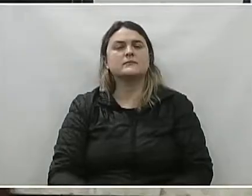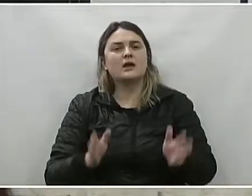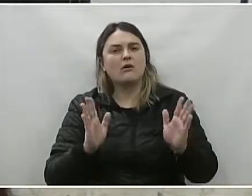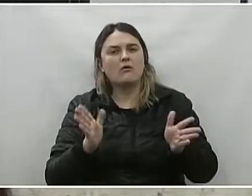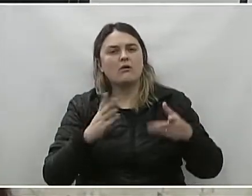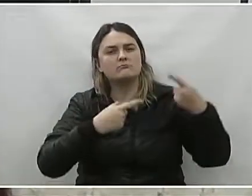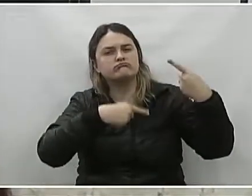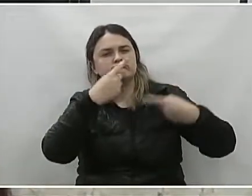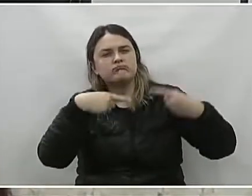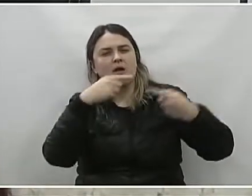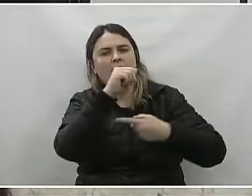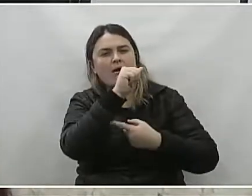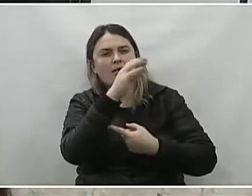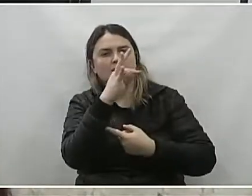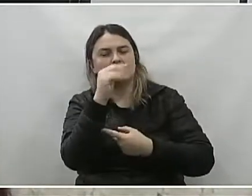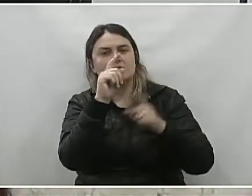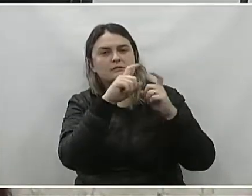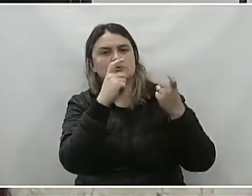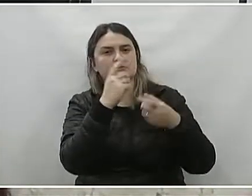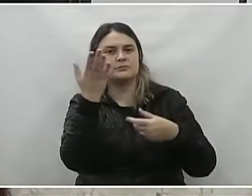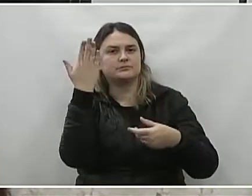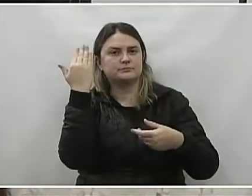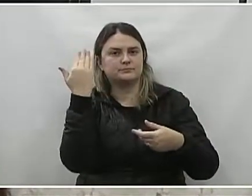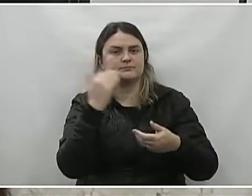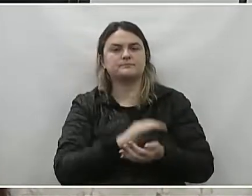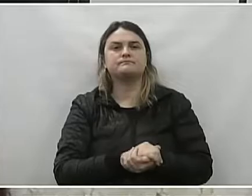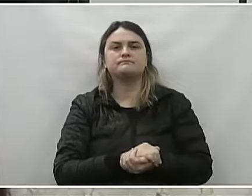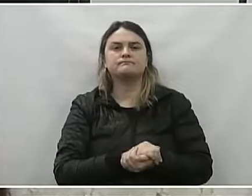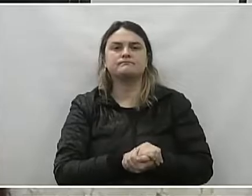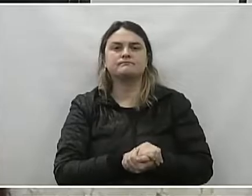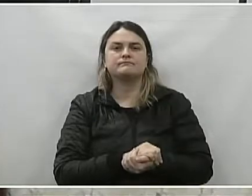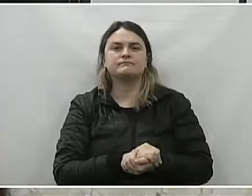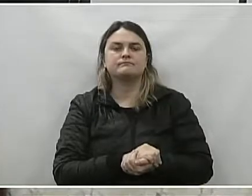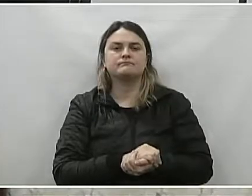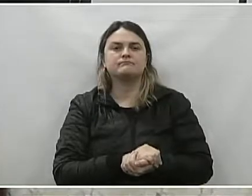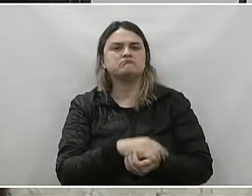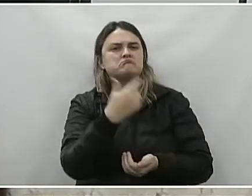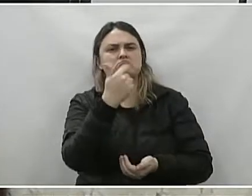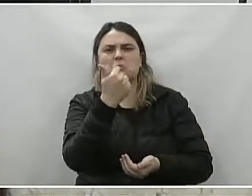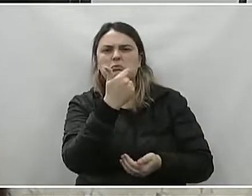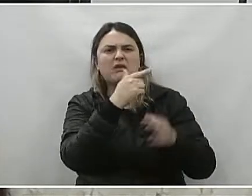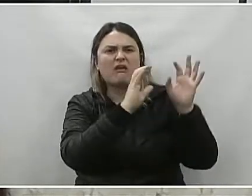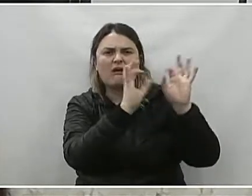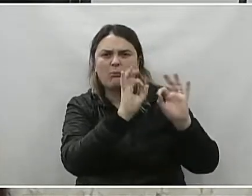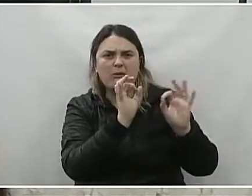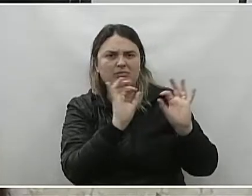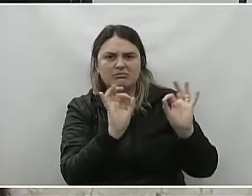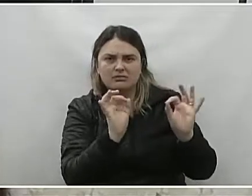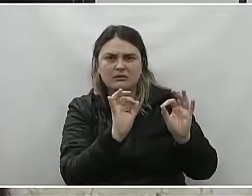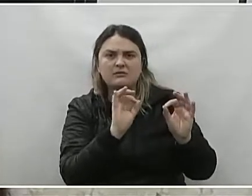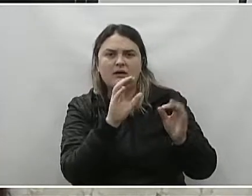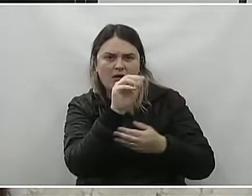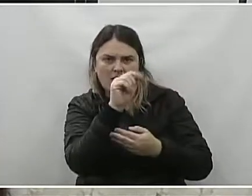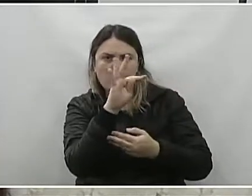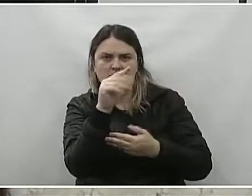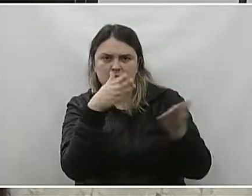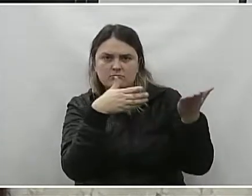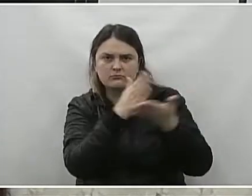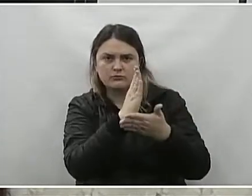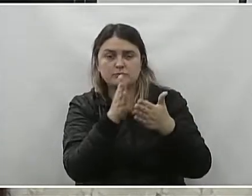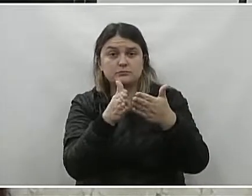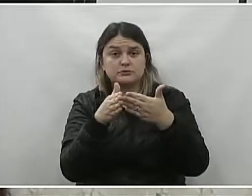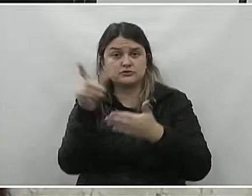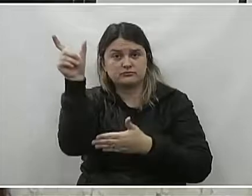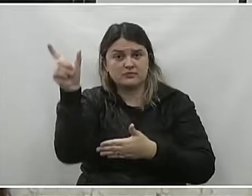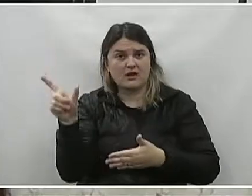Colocamos em discussão a ata da reunião anterior. Não havendo retificação e impugnação, a mesa está aprovada. Solicito